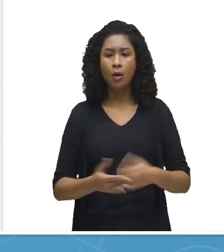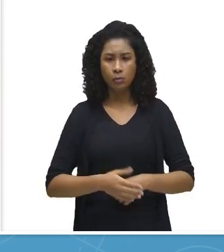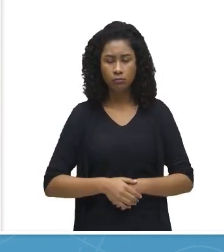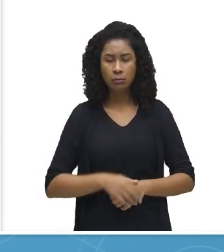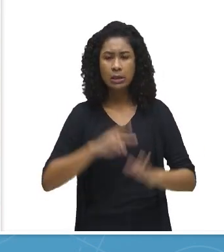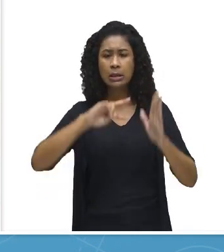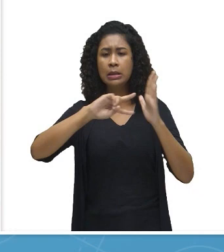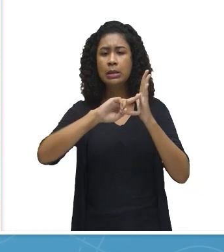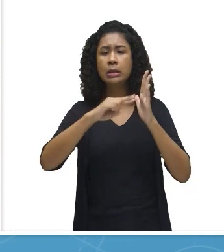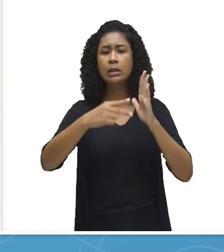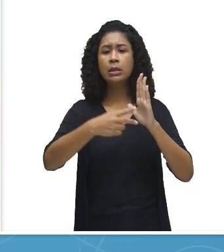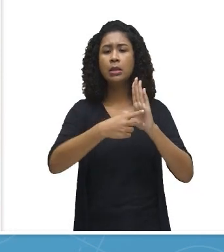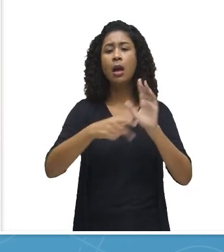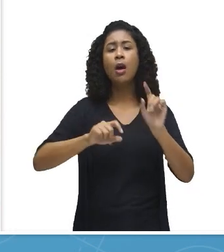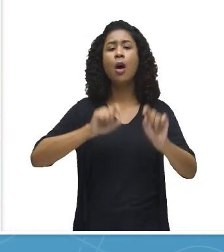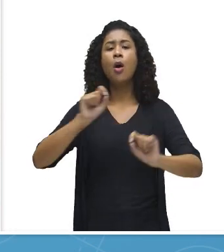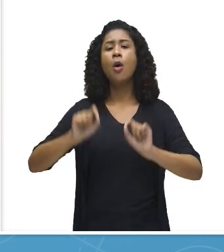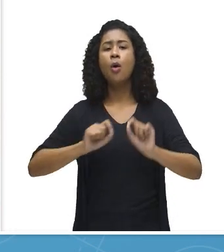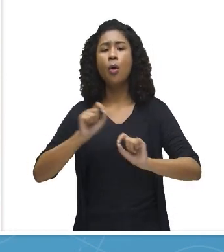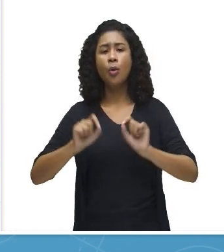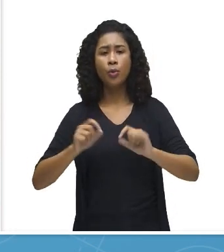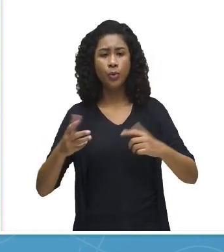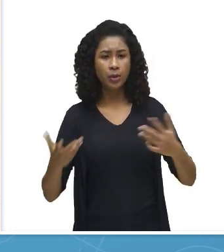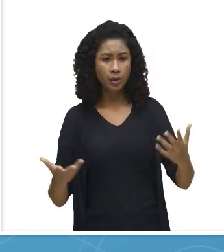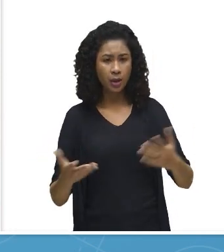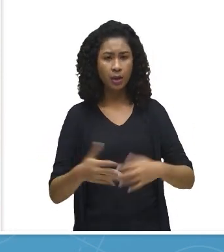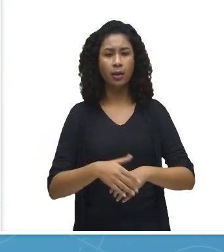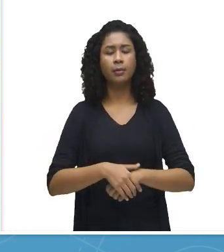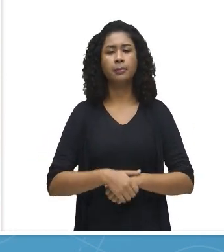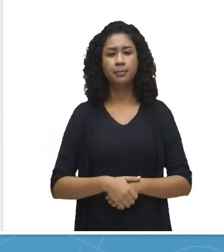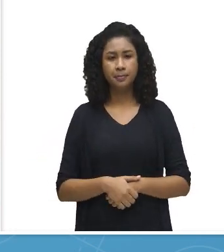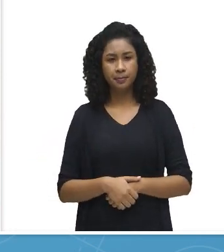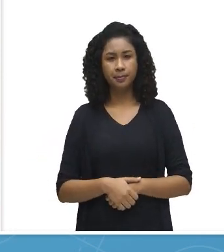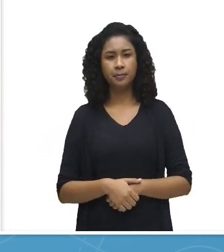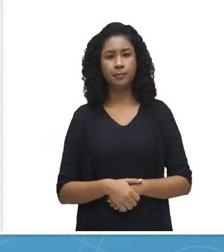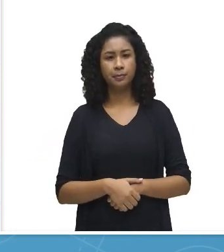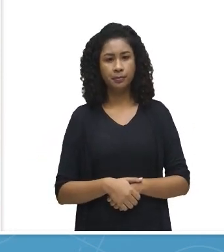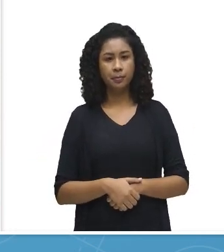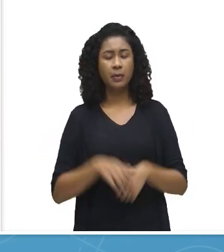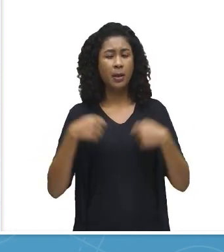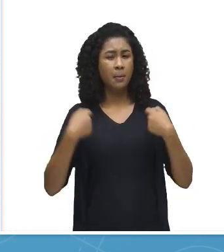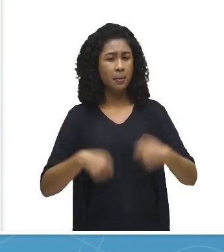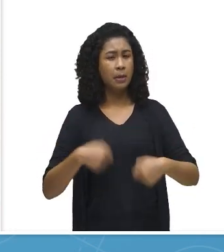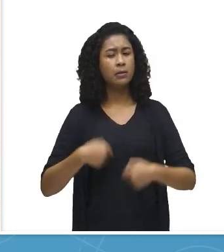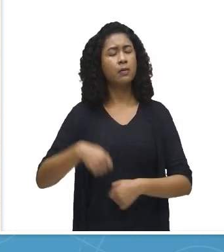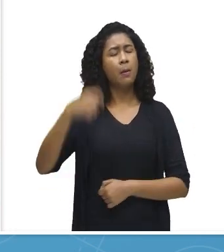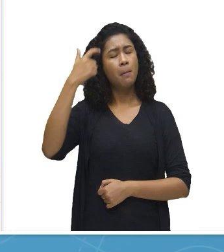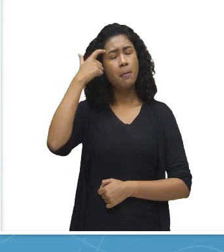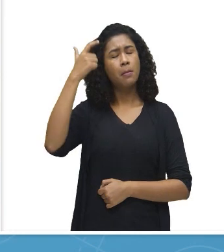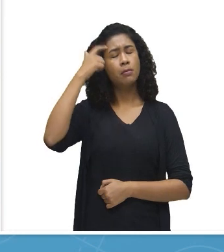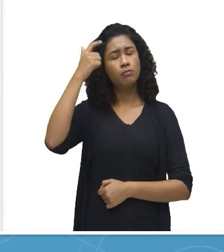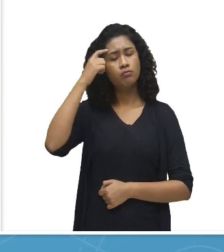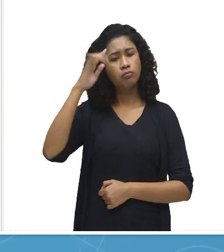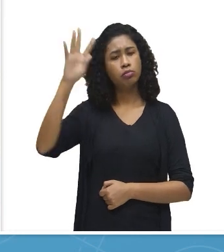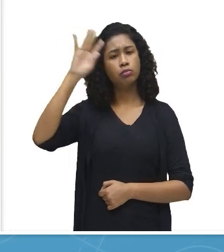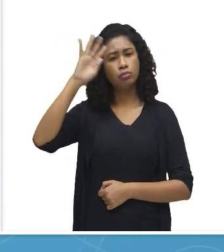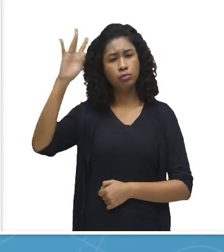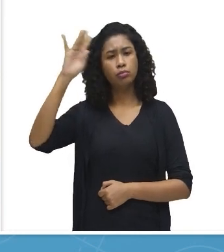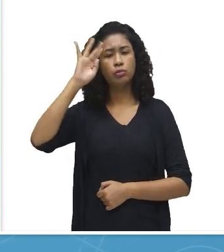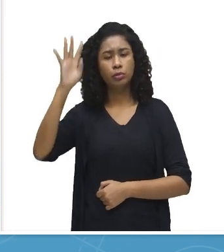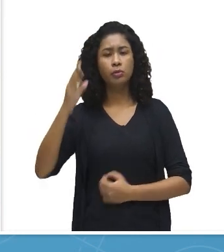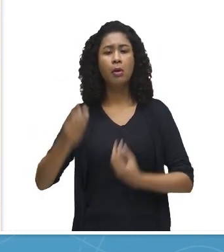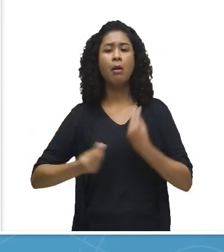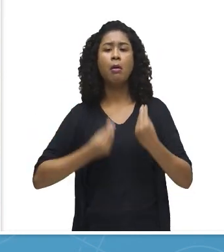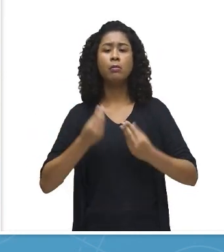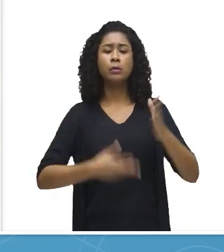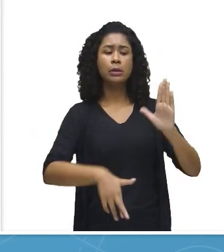Temos sempre que pensar em modelo ou padrão de orientação, né?